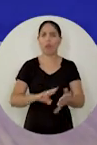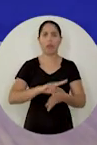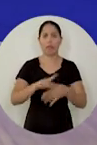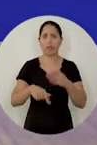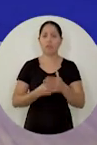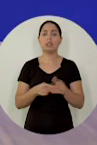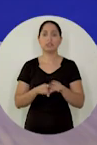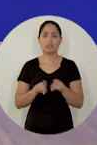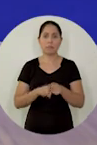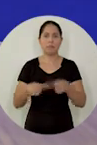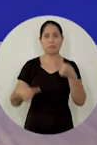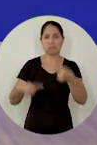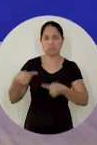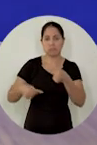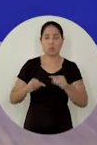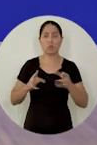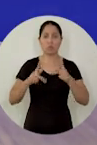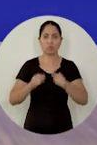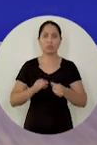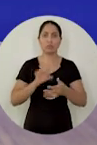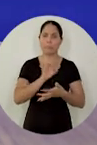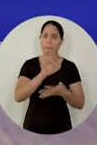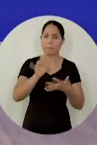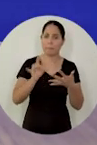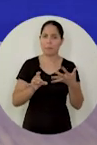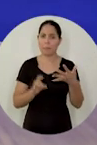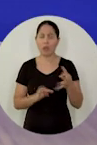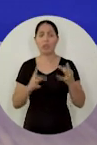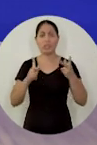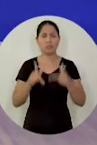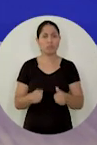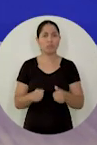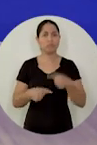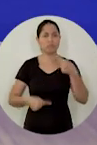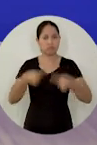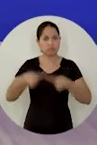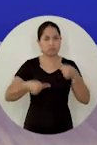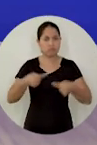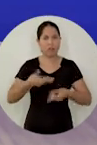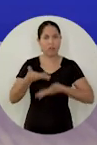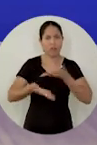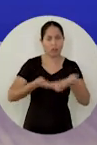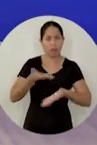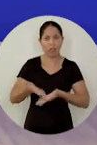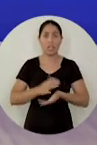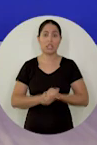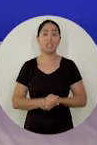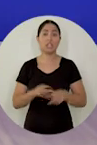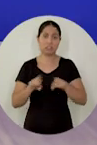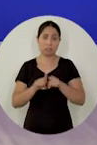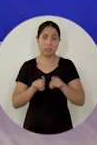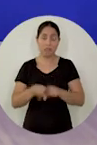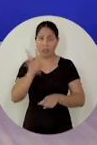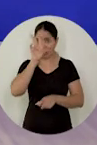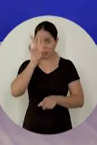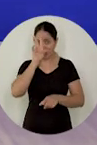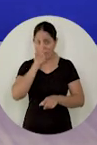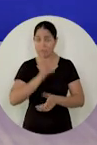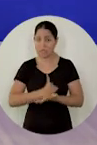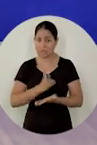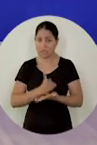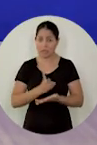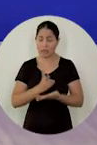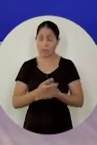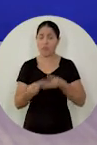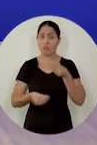empresários, políticos, além de todos os demais agentes envolvidos nesta complexa dinâmica, sem deixar inclusive de lado